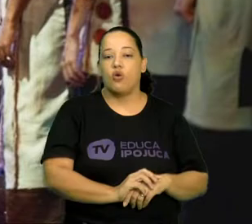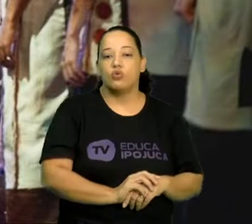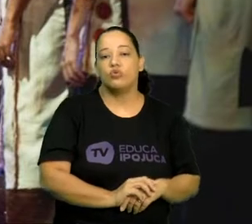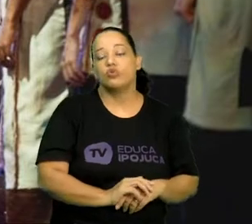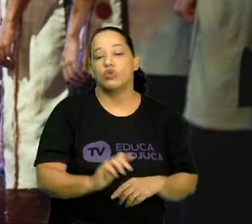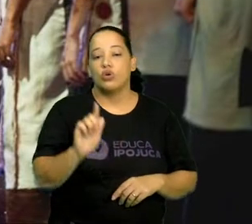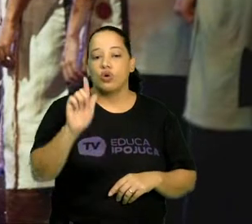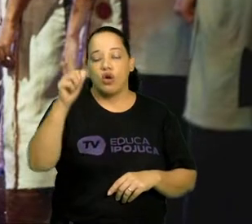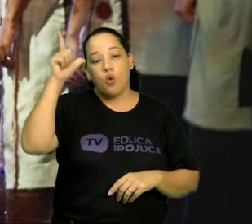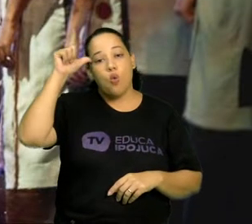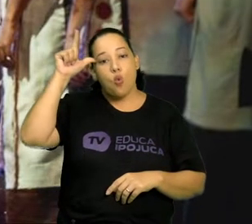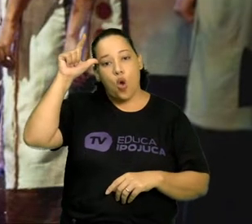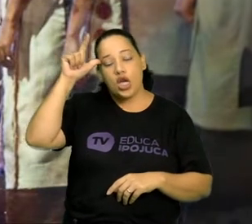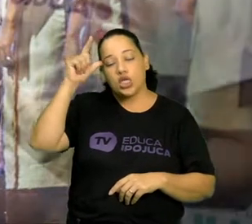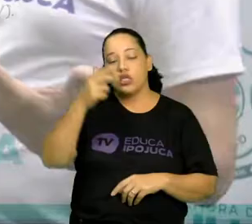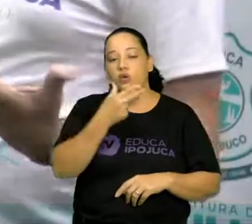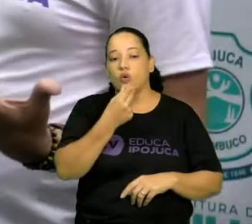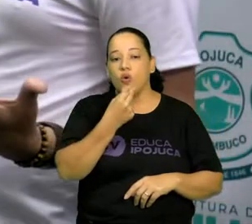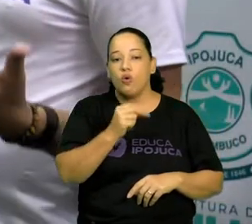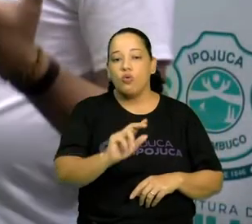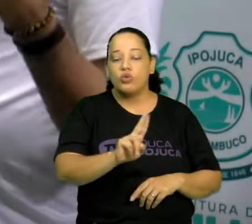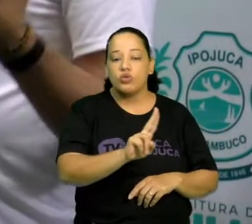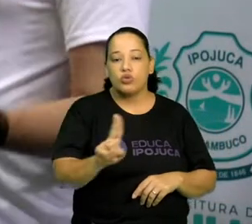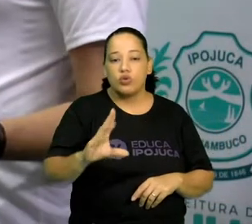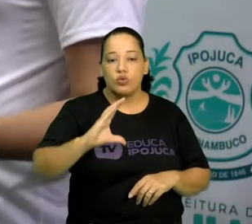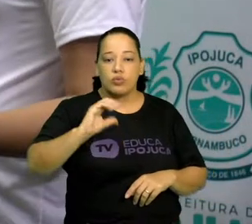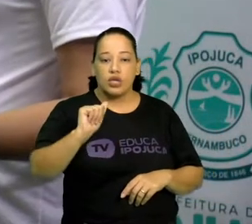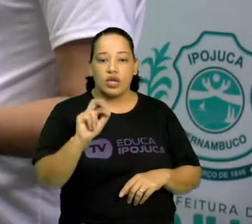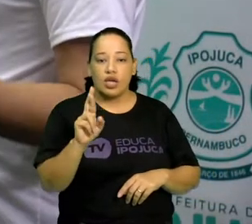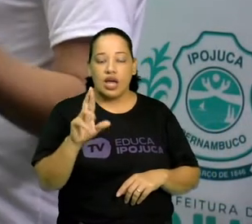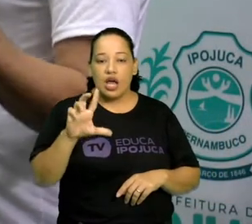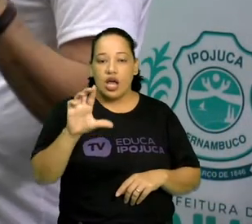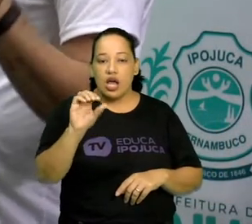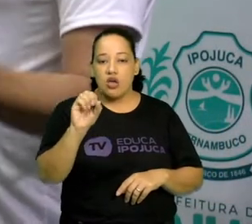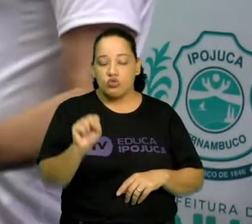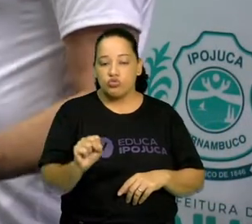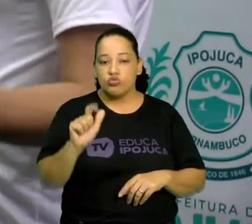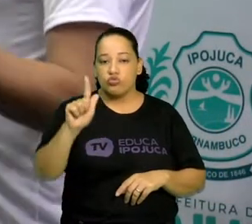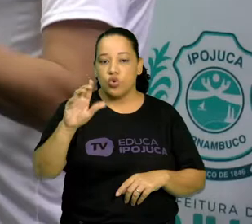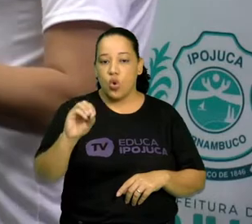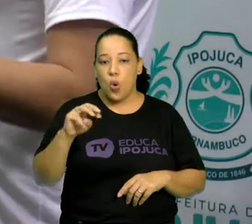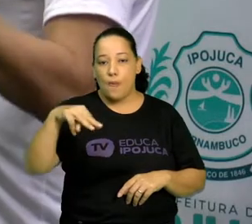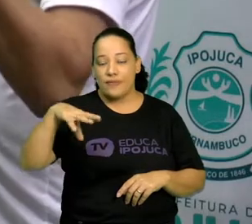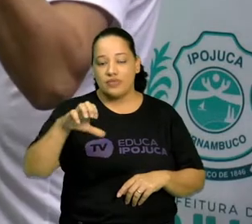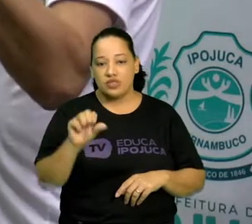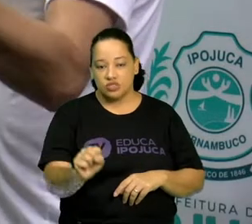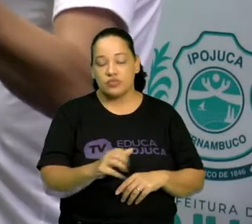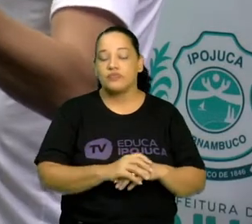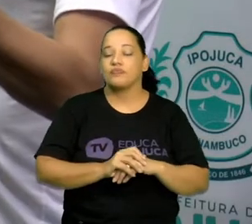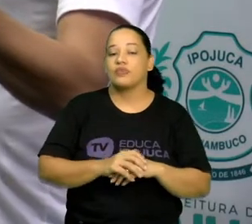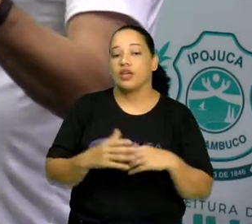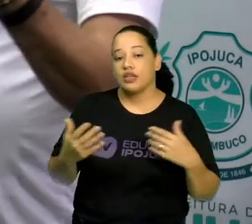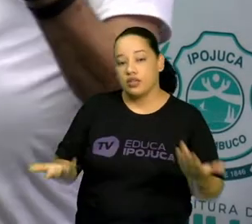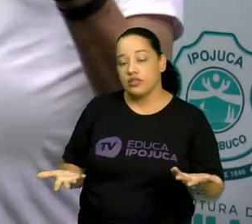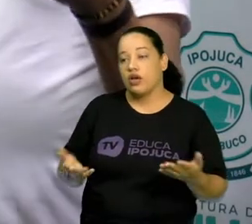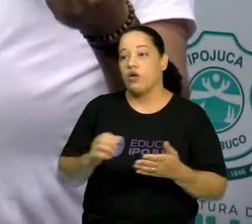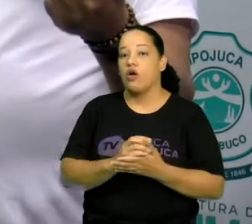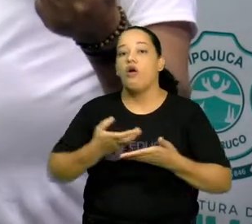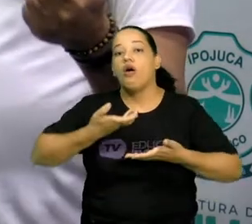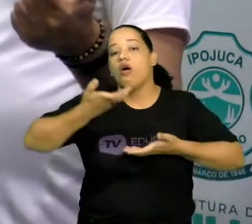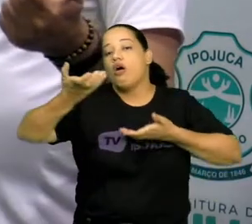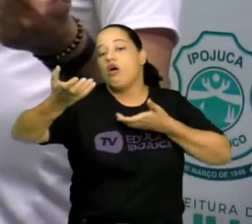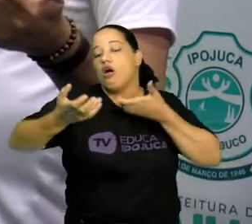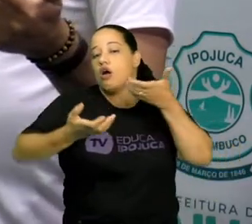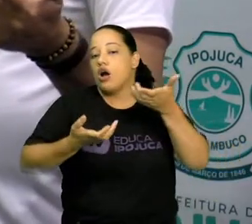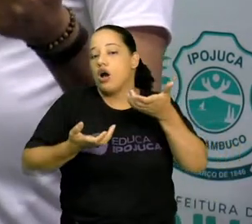compositor brasileiro, um compositor nacional. Ópera. A ópera surgiu da união da poesia dramática e da